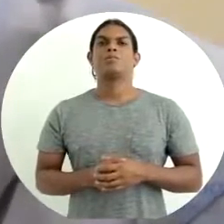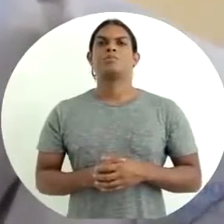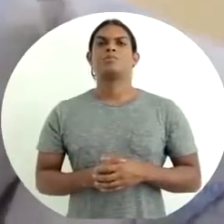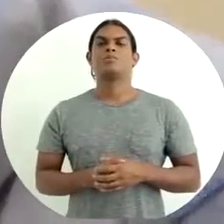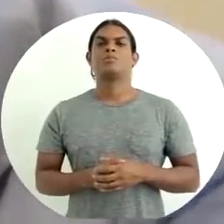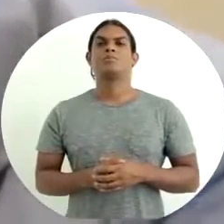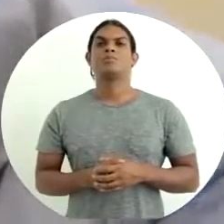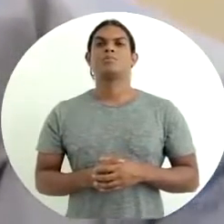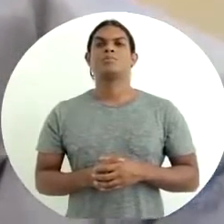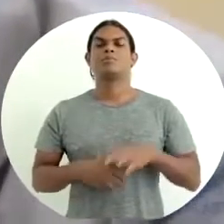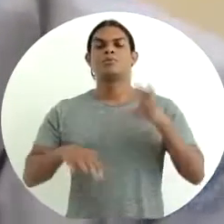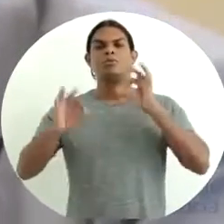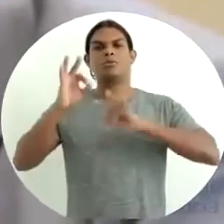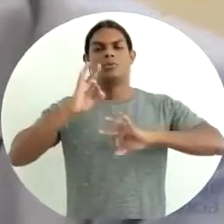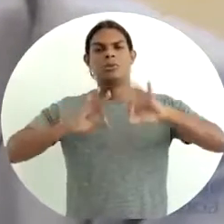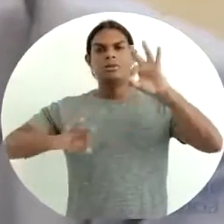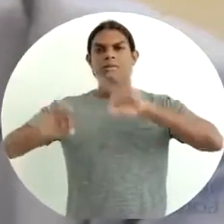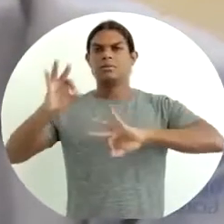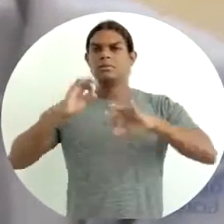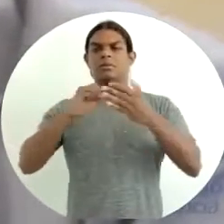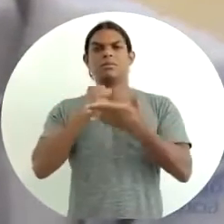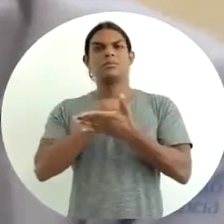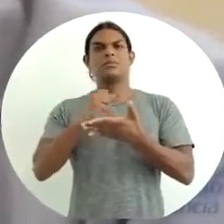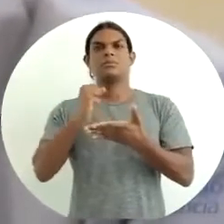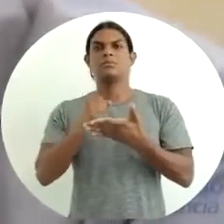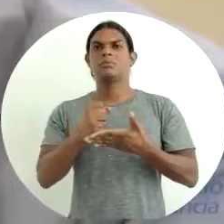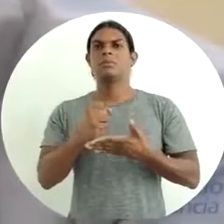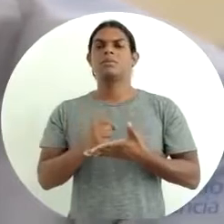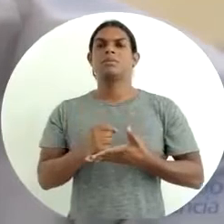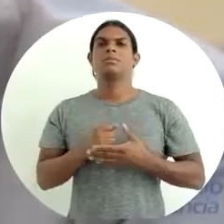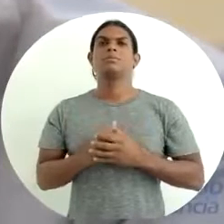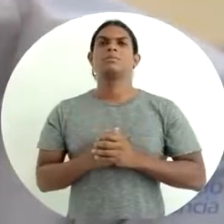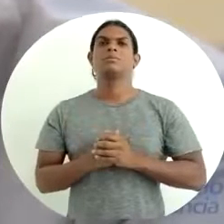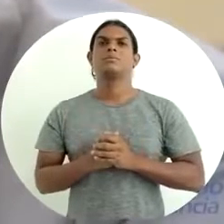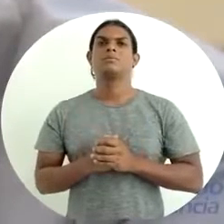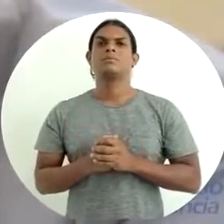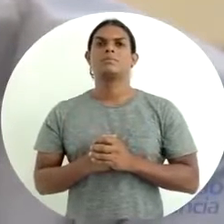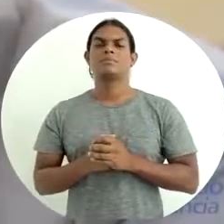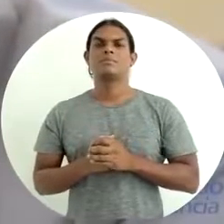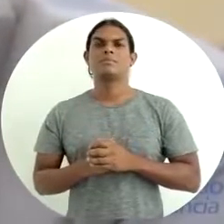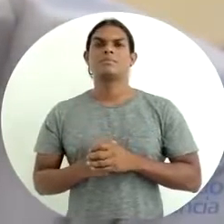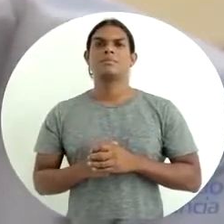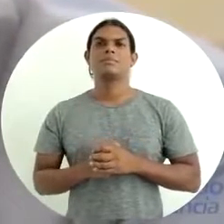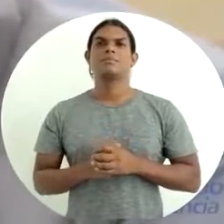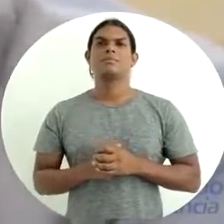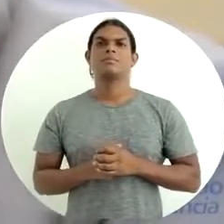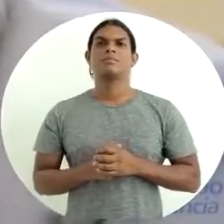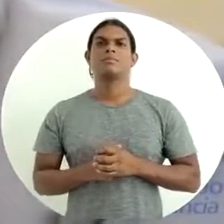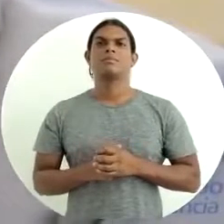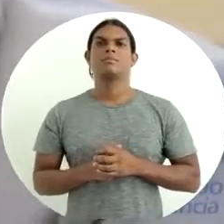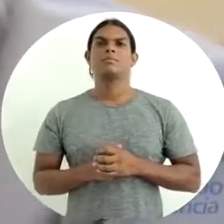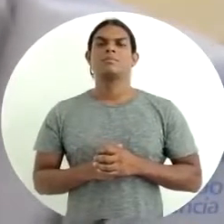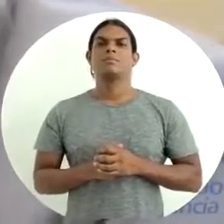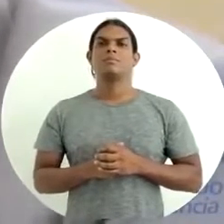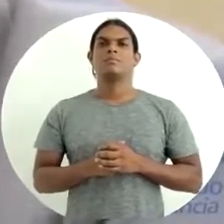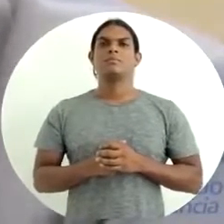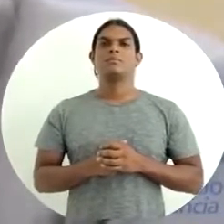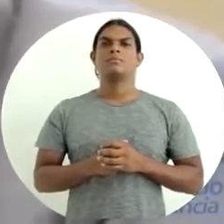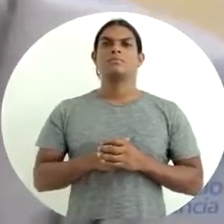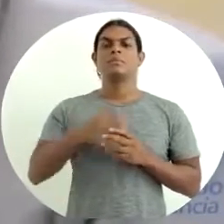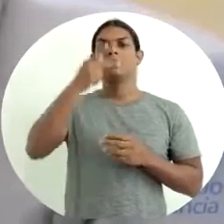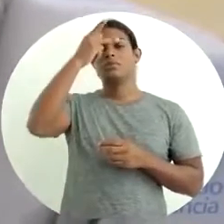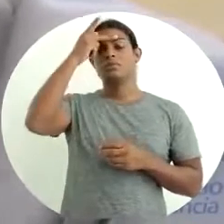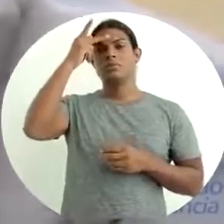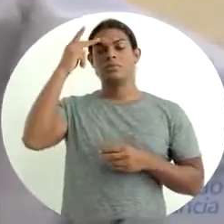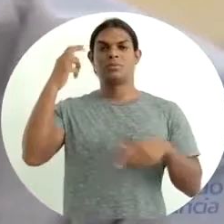pela própria empresa, não obstaculará os direitos do trabalhador e do empregado. Pode ele mesmo, pode um parente, pode o